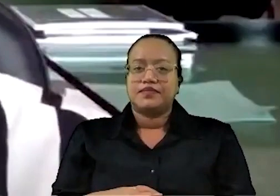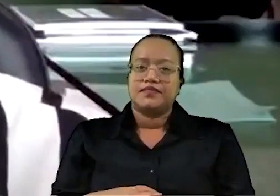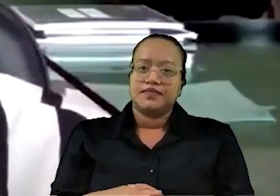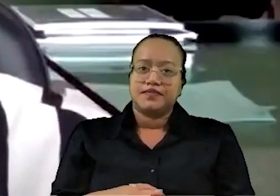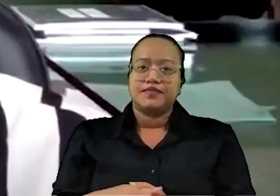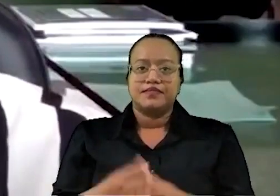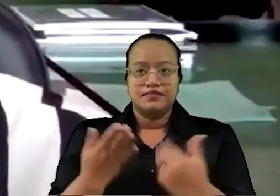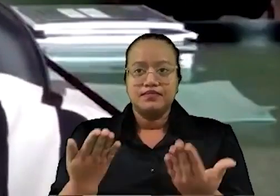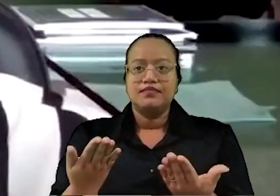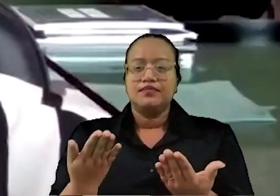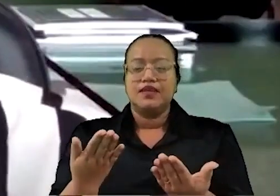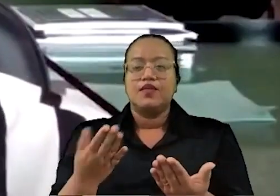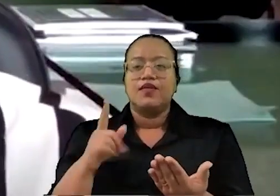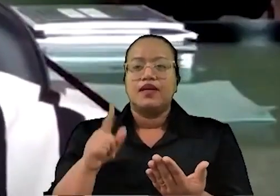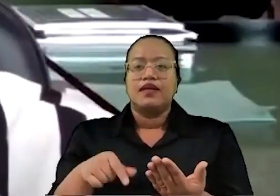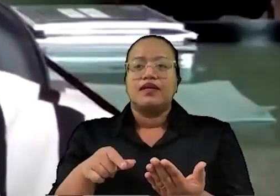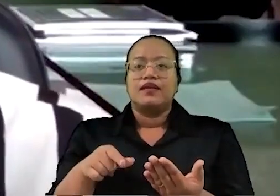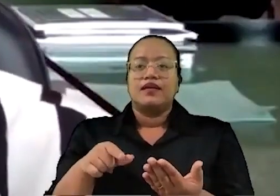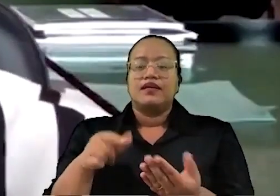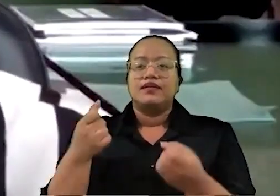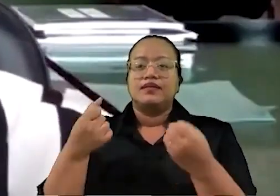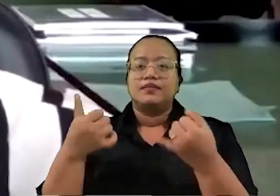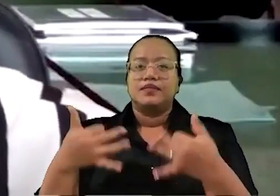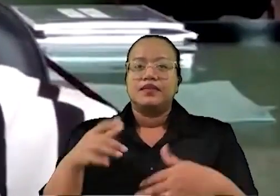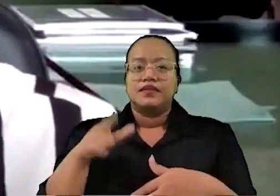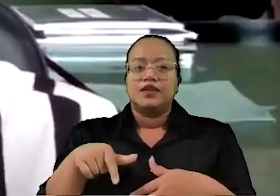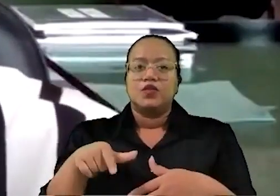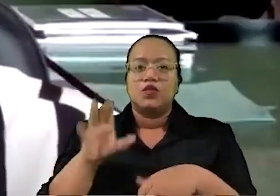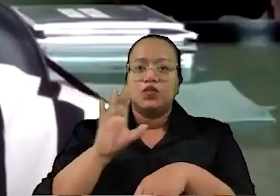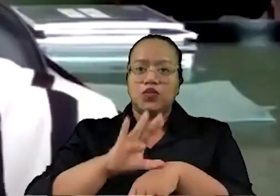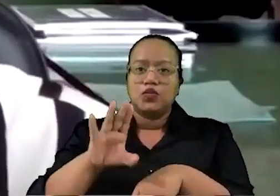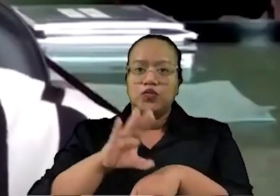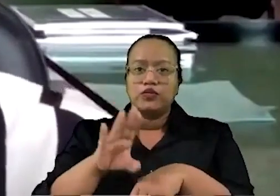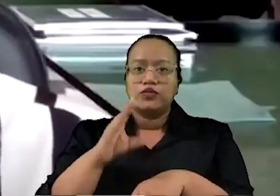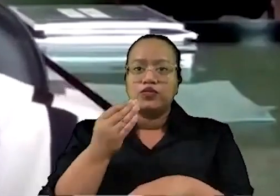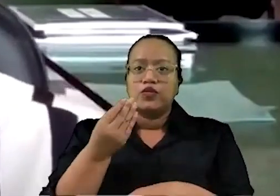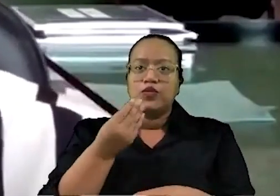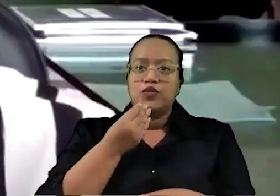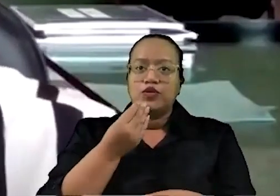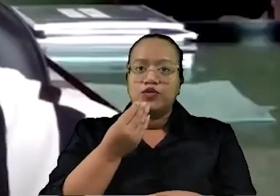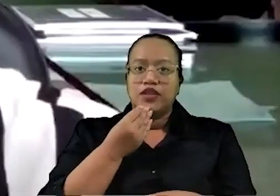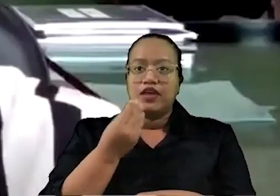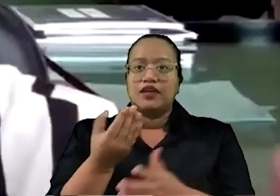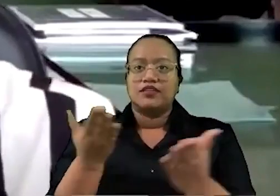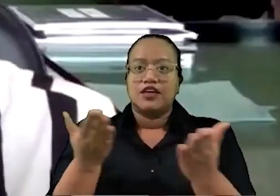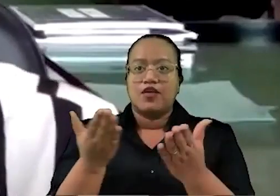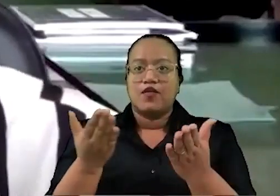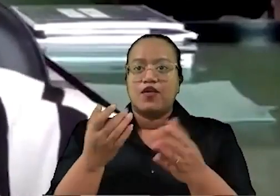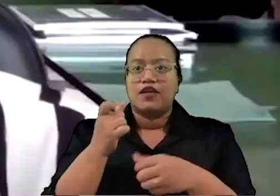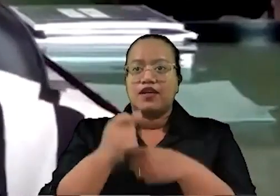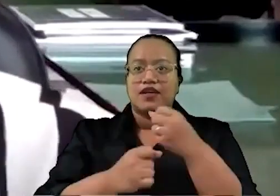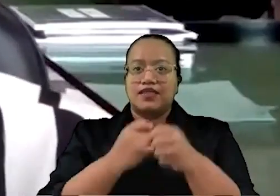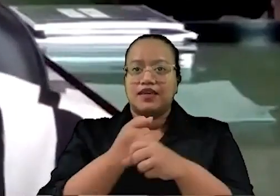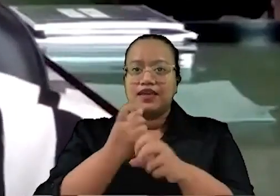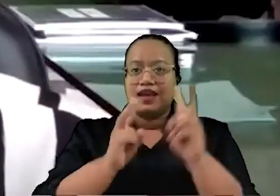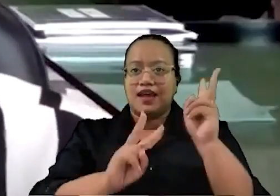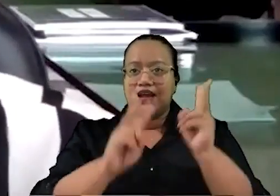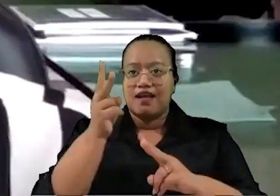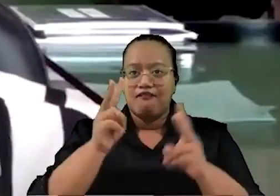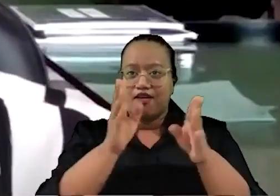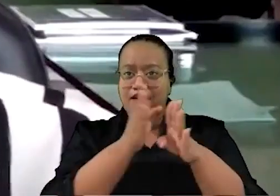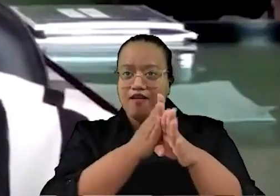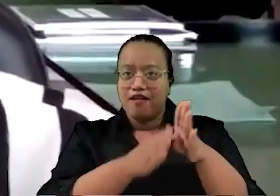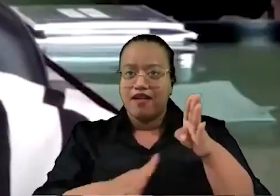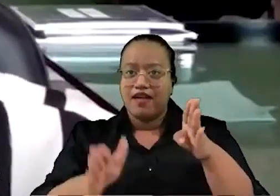um curso extremamente oportuno, mais ainda agora no começo do ano, agora depois do carnaval, né, que o ano está realmente